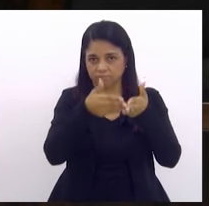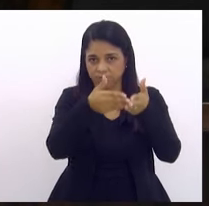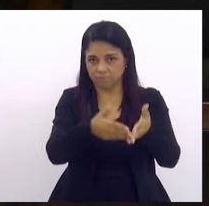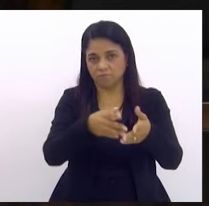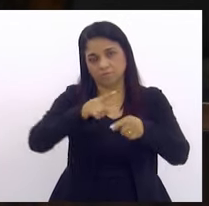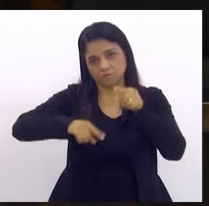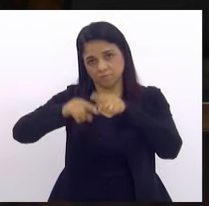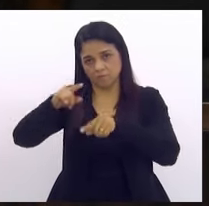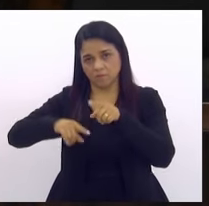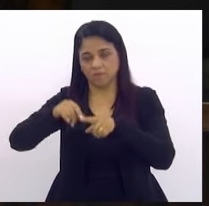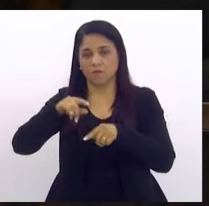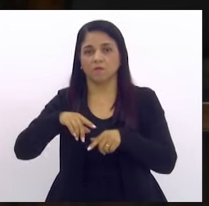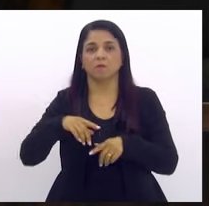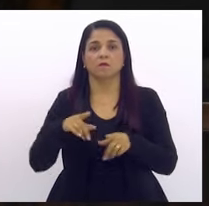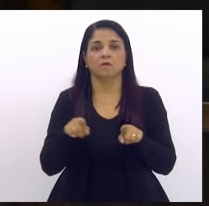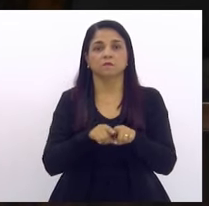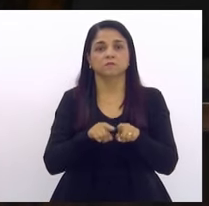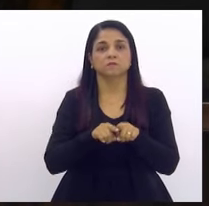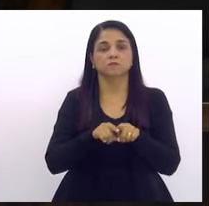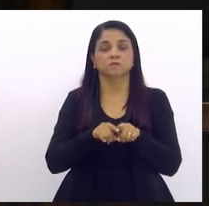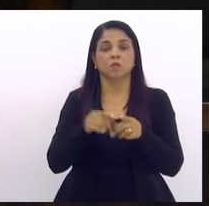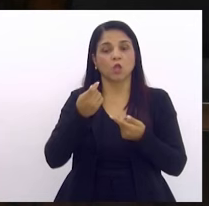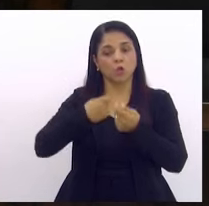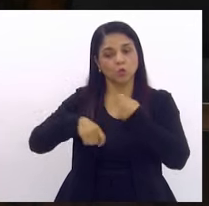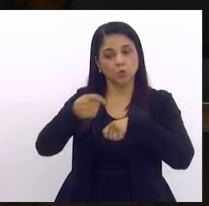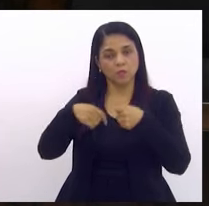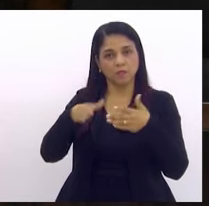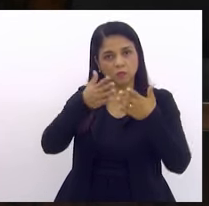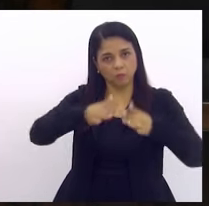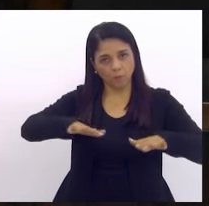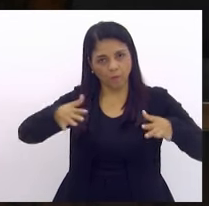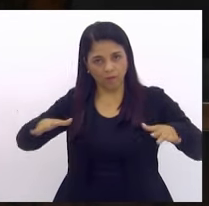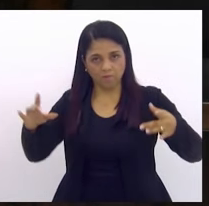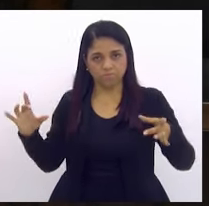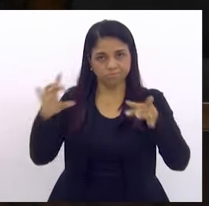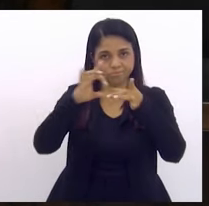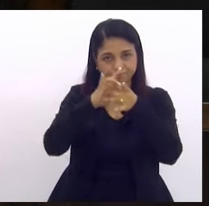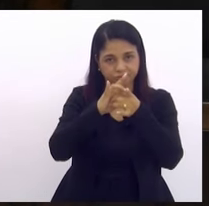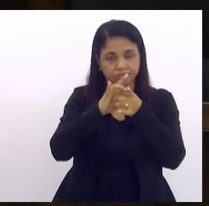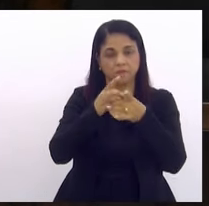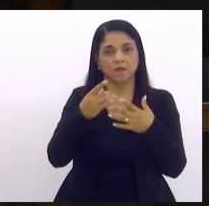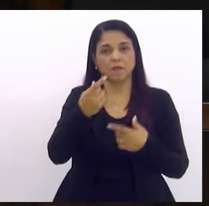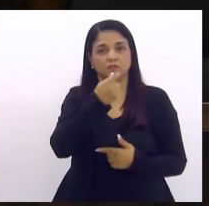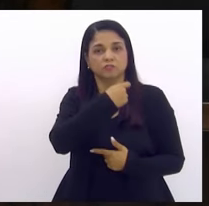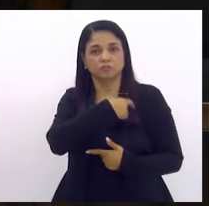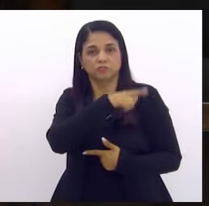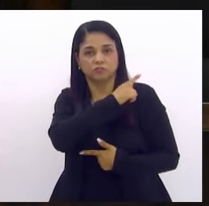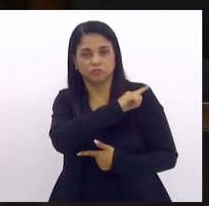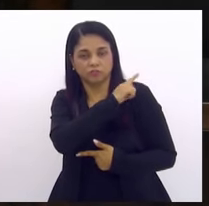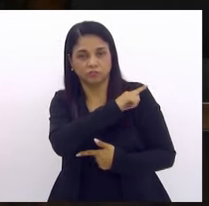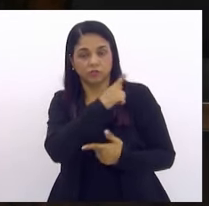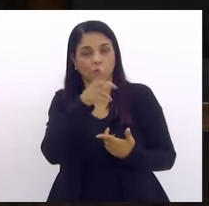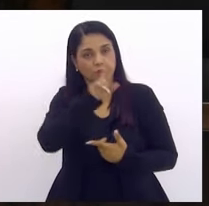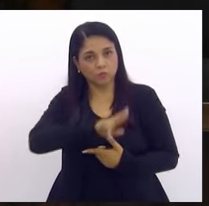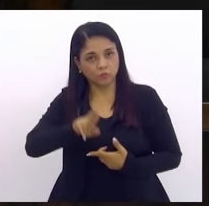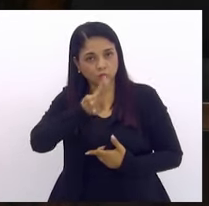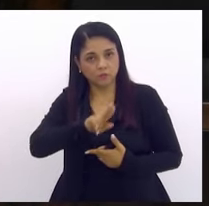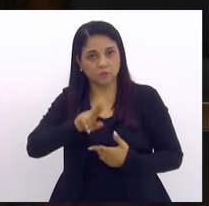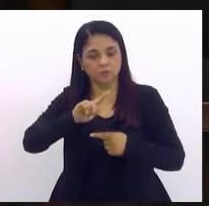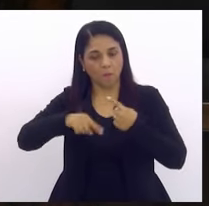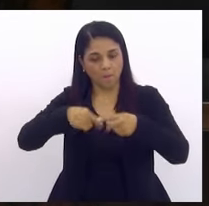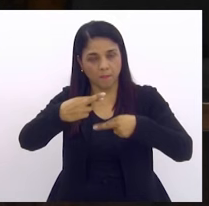offshore em alinhamento à denominada economia do mar do Estado do Rio de Janeiro. A gestão e reutilização de